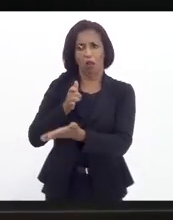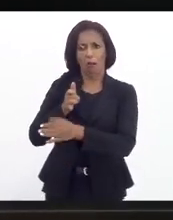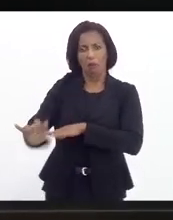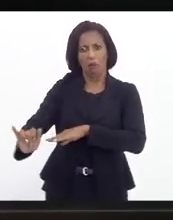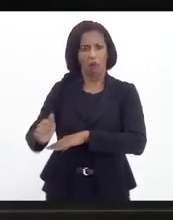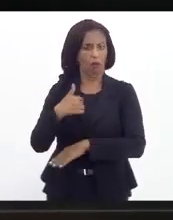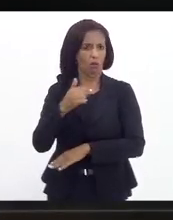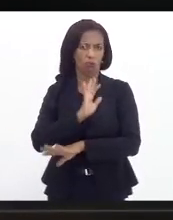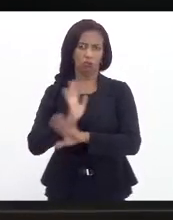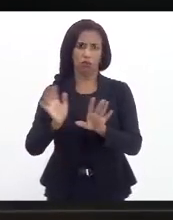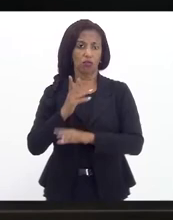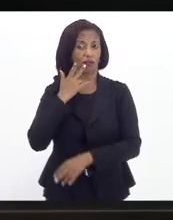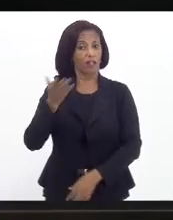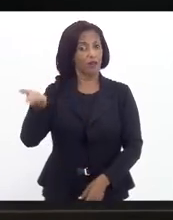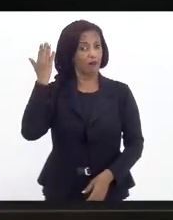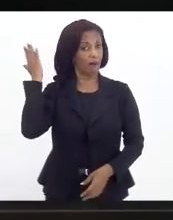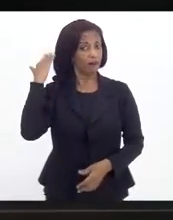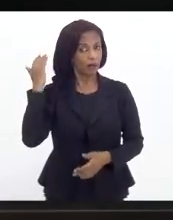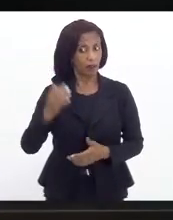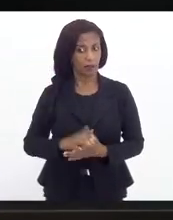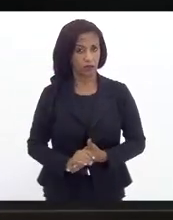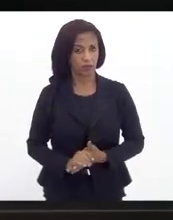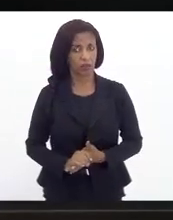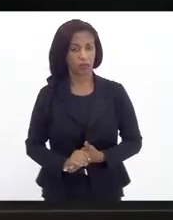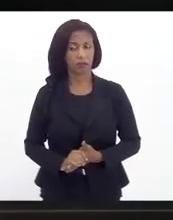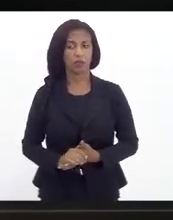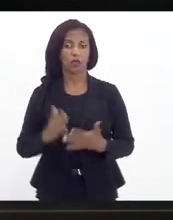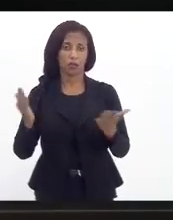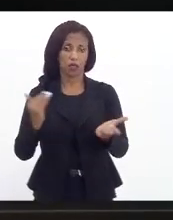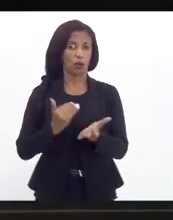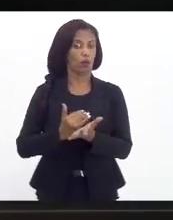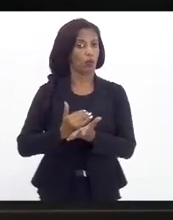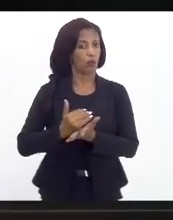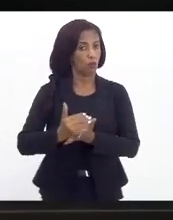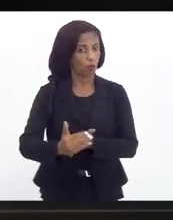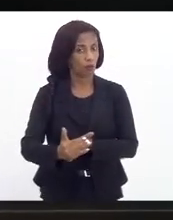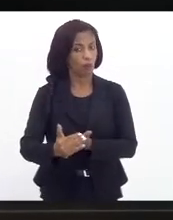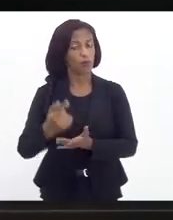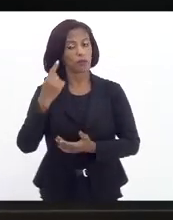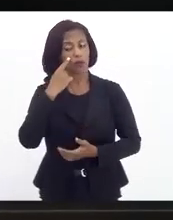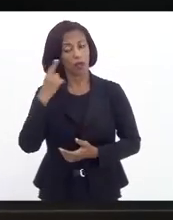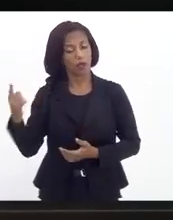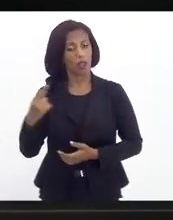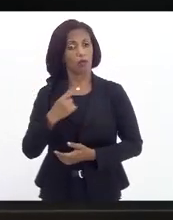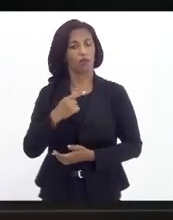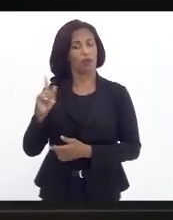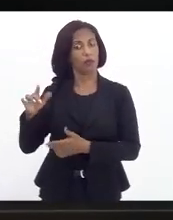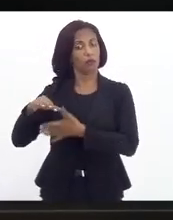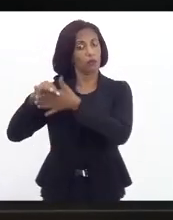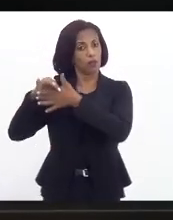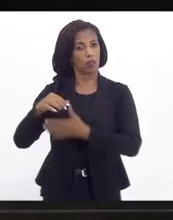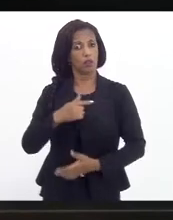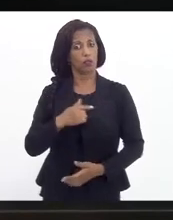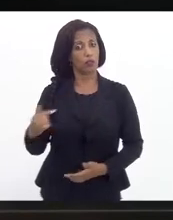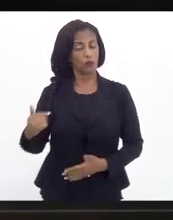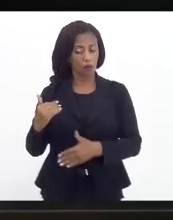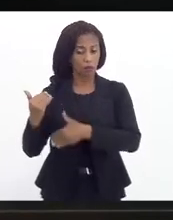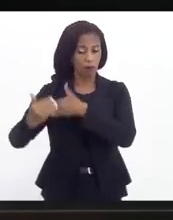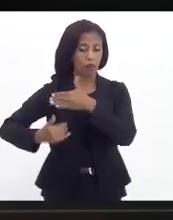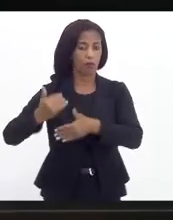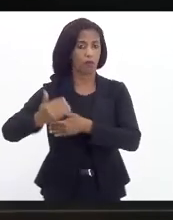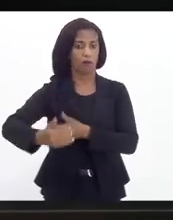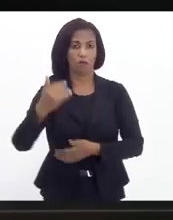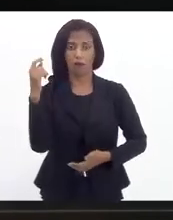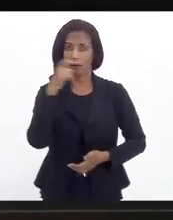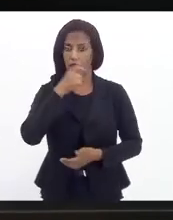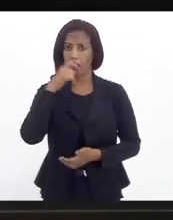atrás. Então, a premissa, a premissa eu quero ouvir do governo, para a gente não avançar onde a gente não vai conseguir